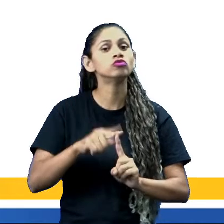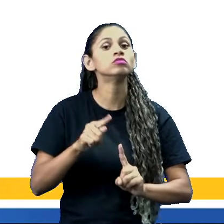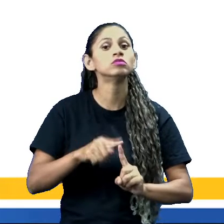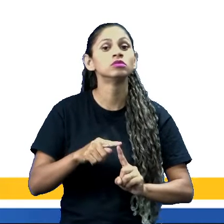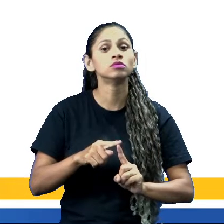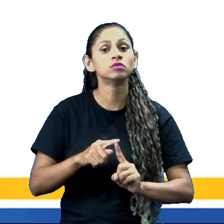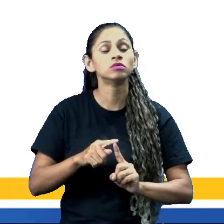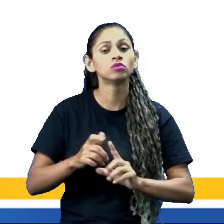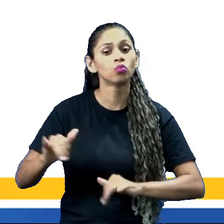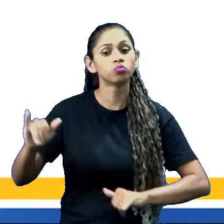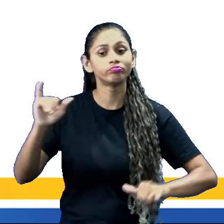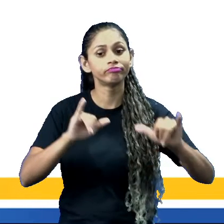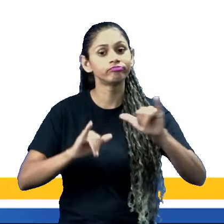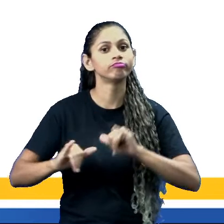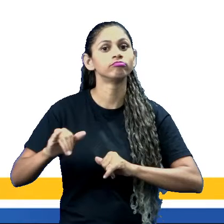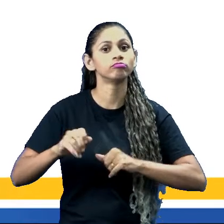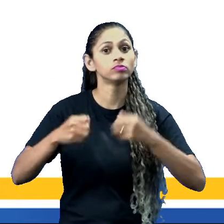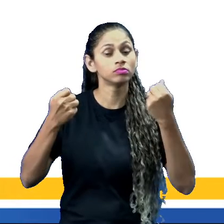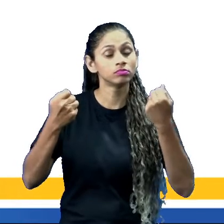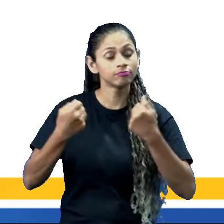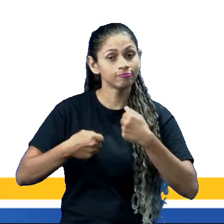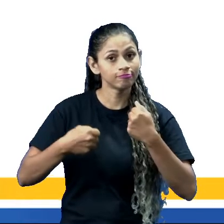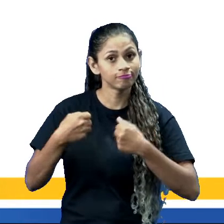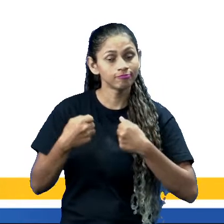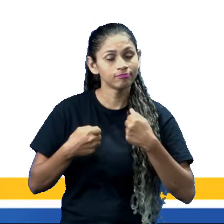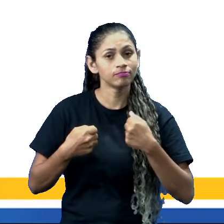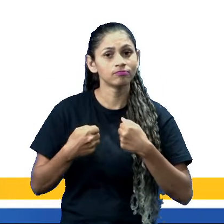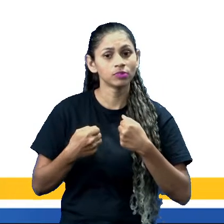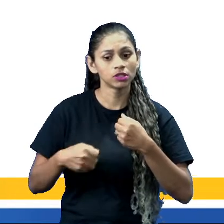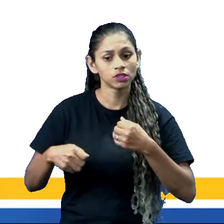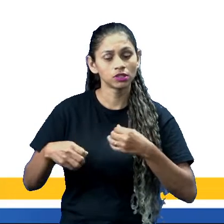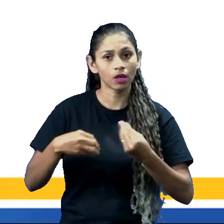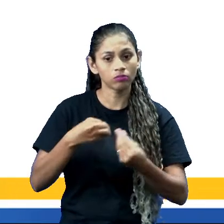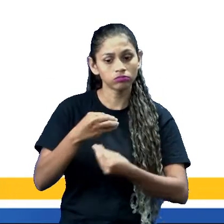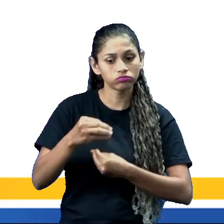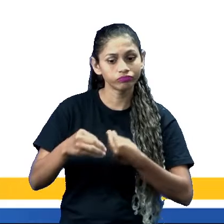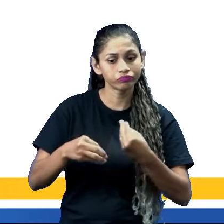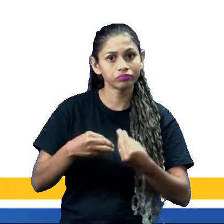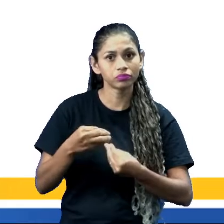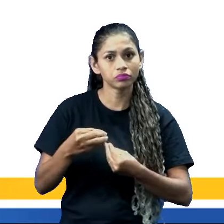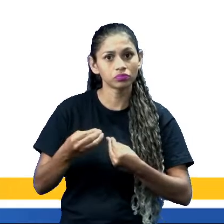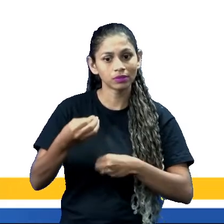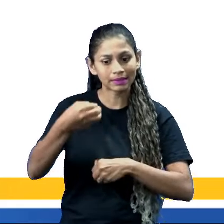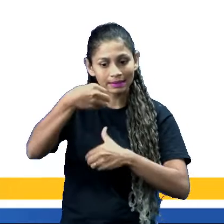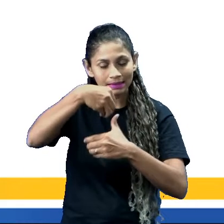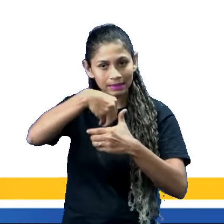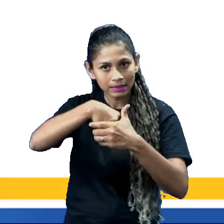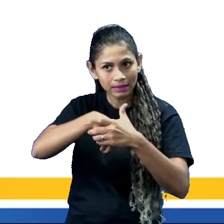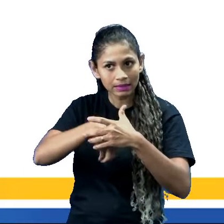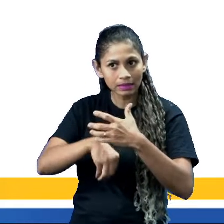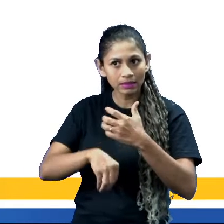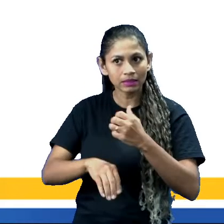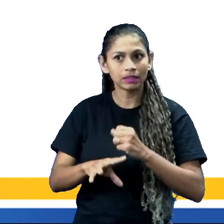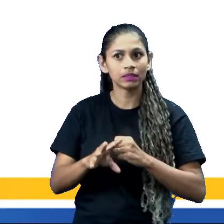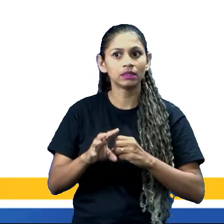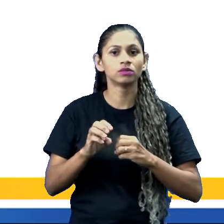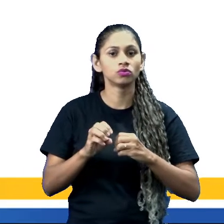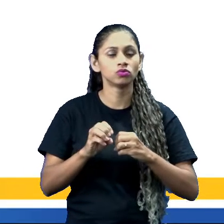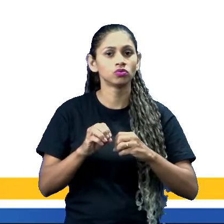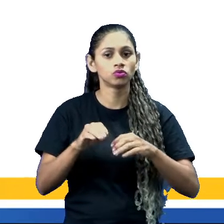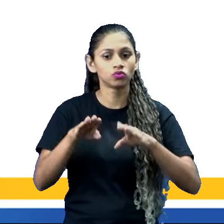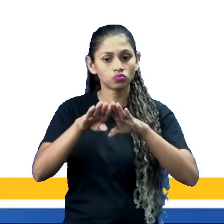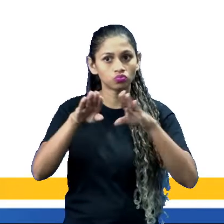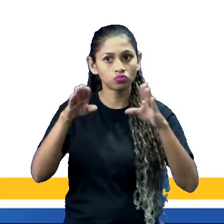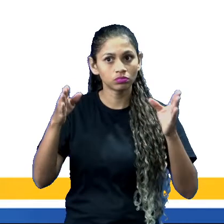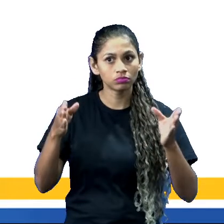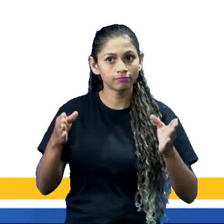de produto químico tem que ser manipulado ali dentro de uma capela de segurança química, né? Então ele já é feito, né,